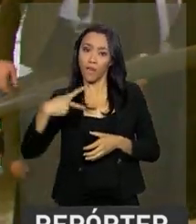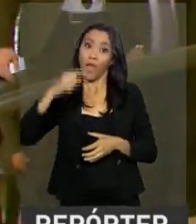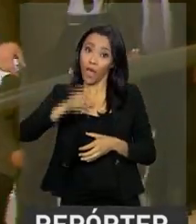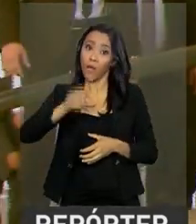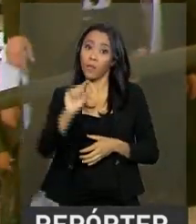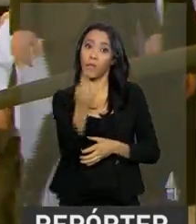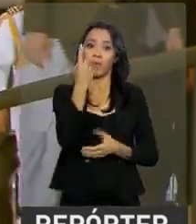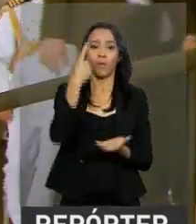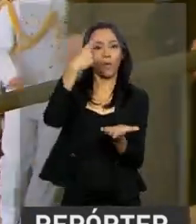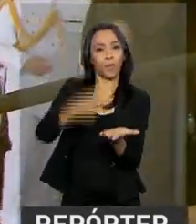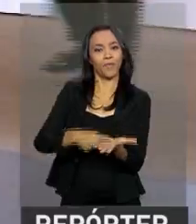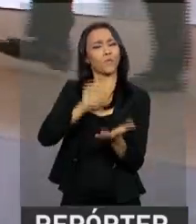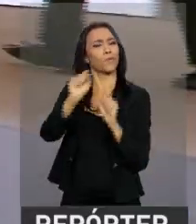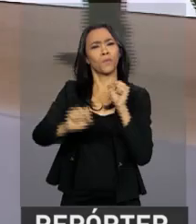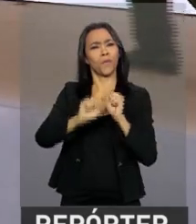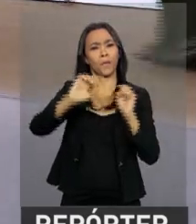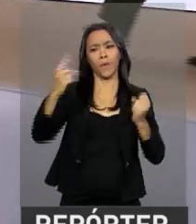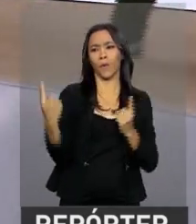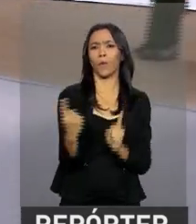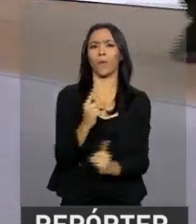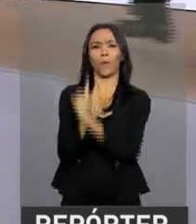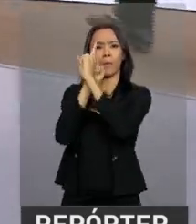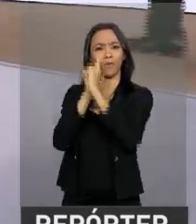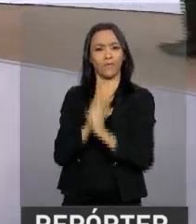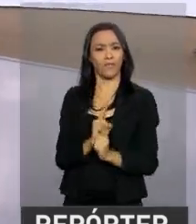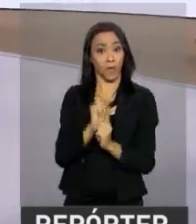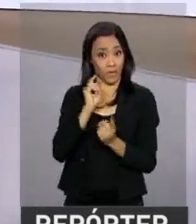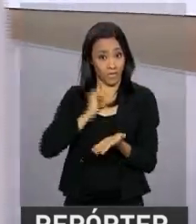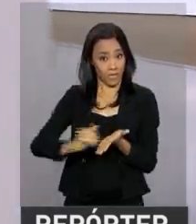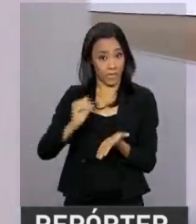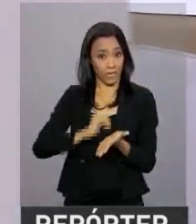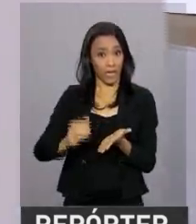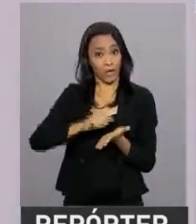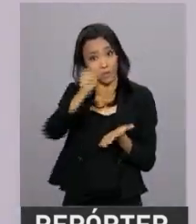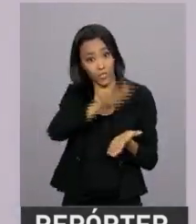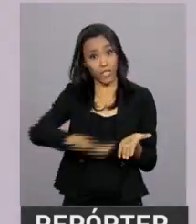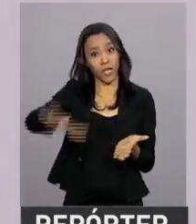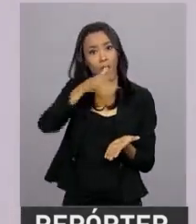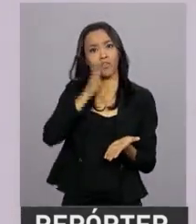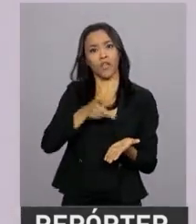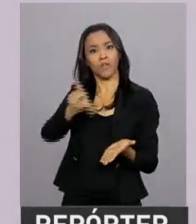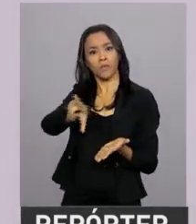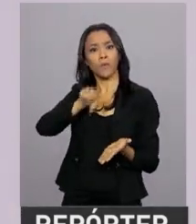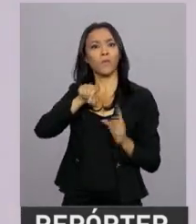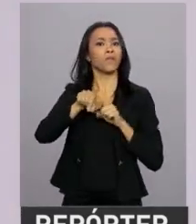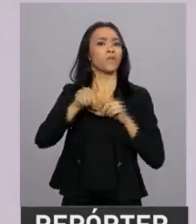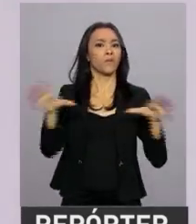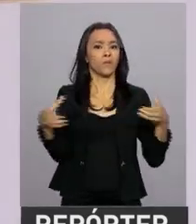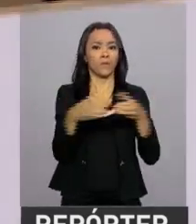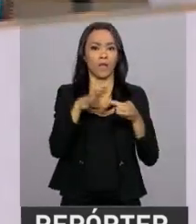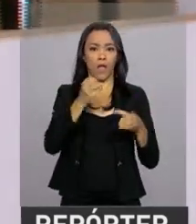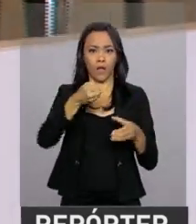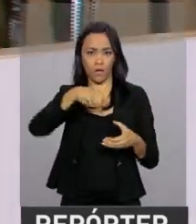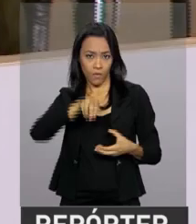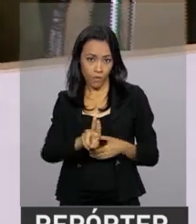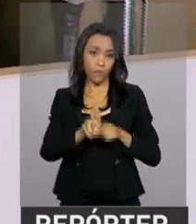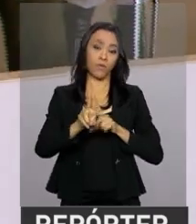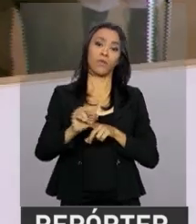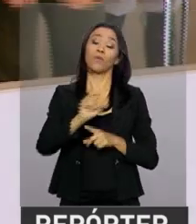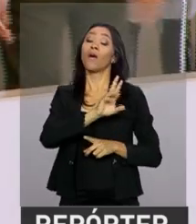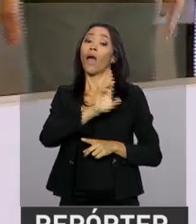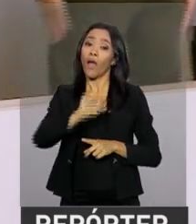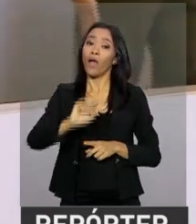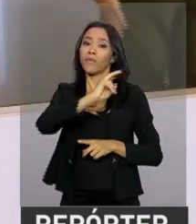segunda-feira foi um encontro do presidente Michel Temer com o secretário-geral eleito da Organização das Nações Unidas o português